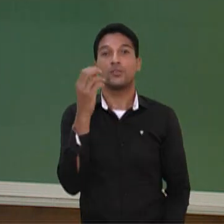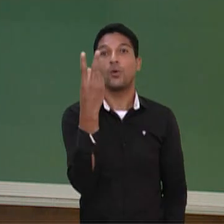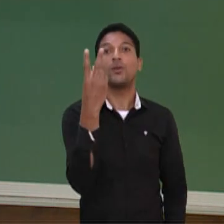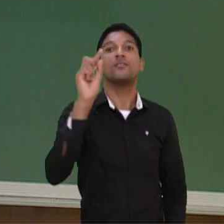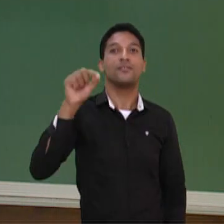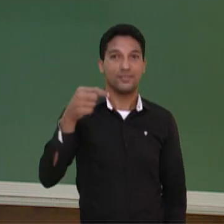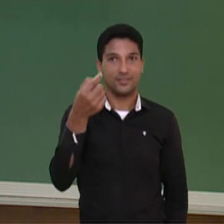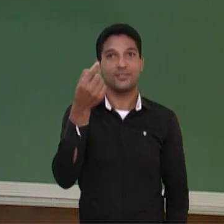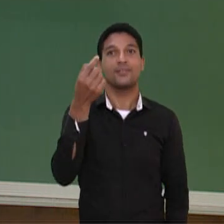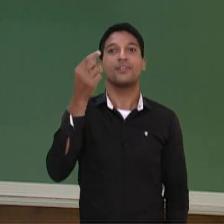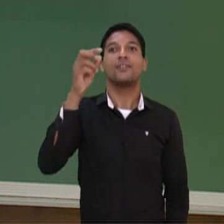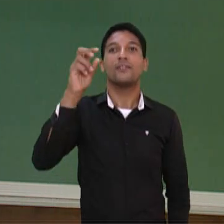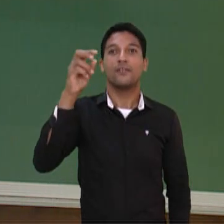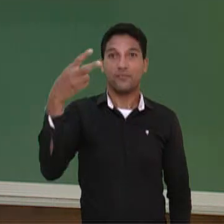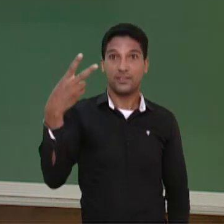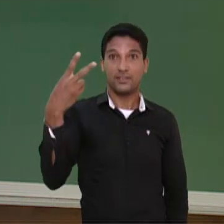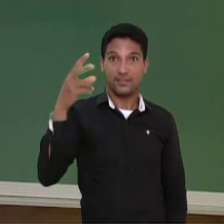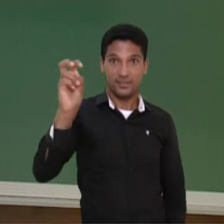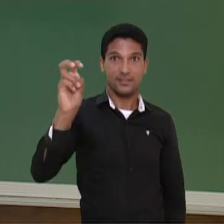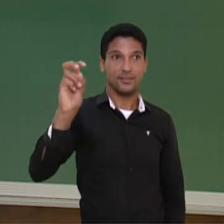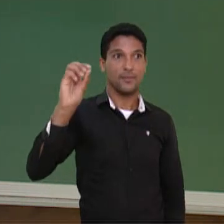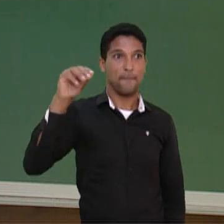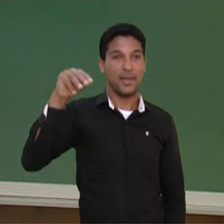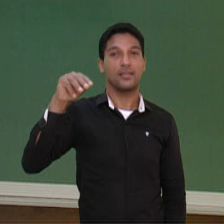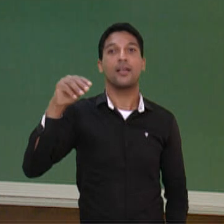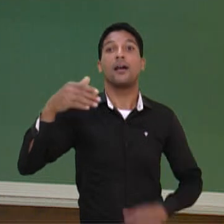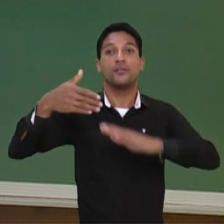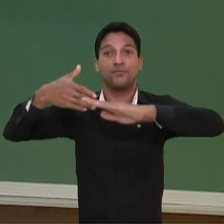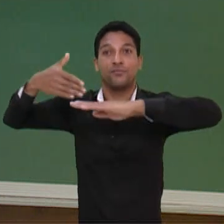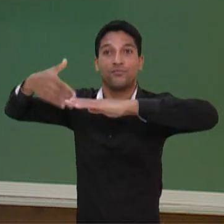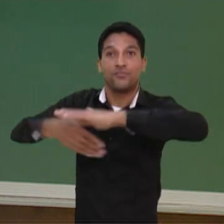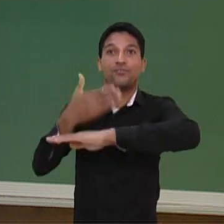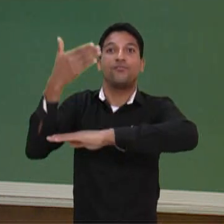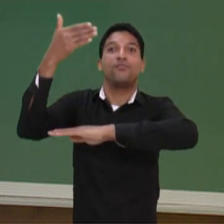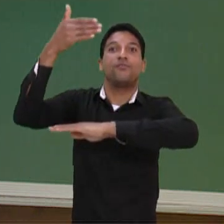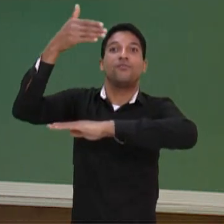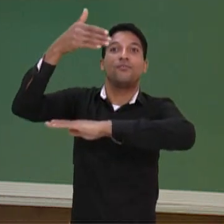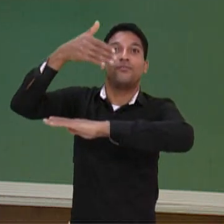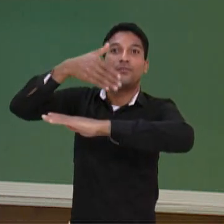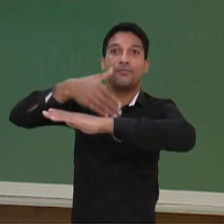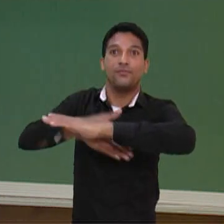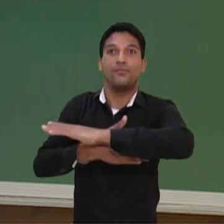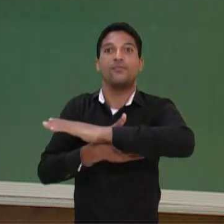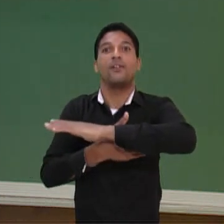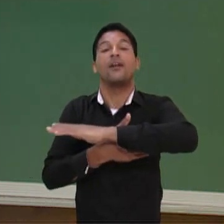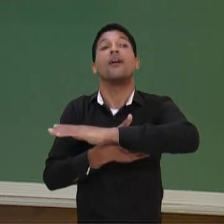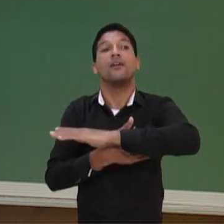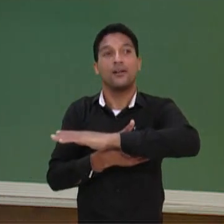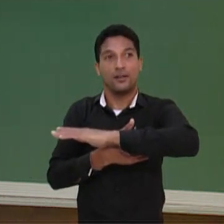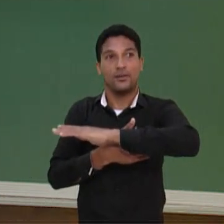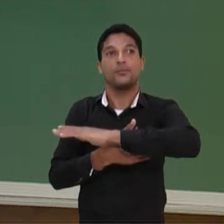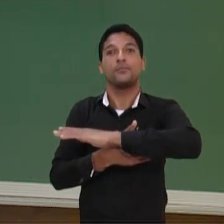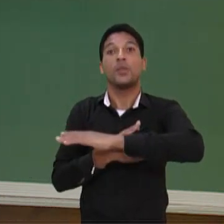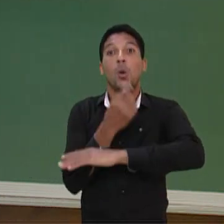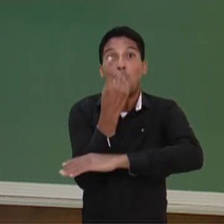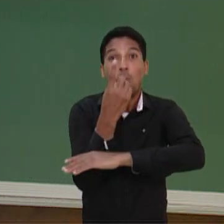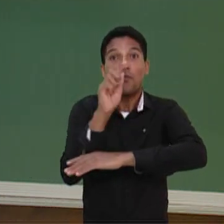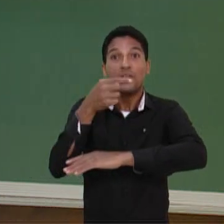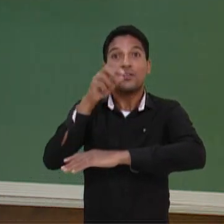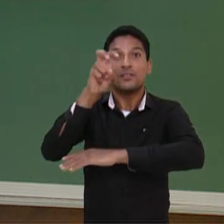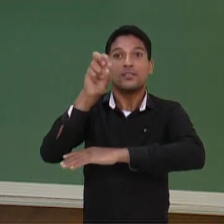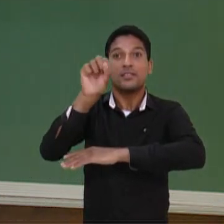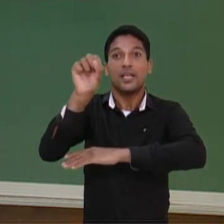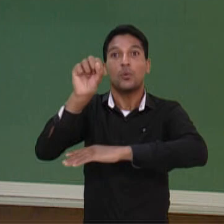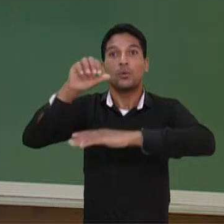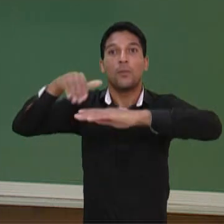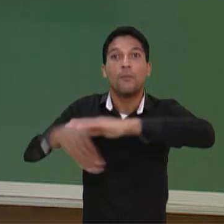Então, olha só, perguntinha ali, sabe-se que o golfinho atingiu a altura máxima após 1,5 segundos do salto. Determine